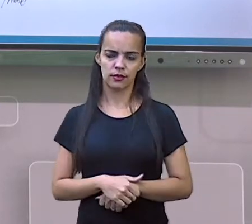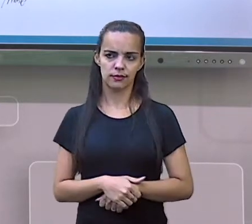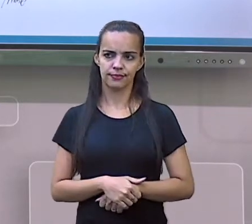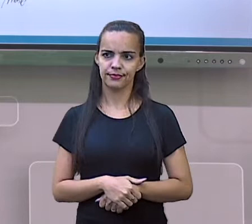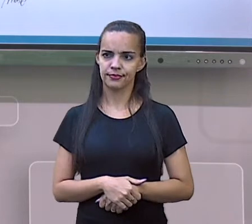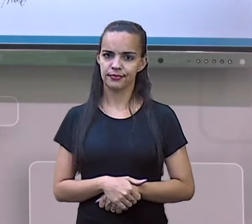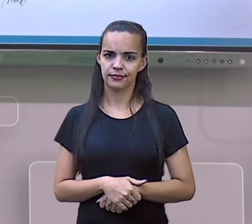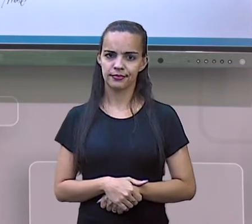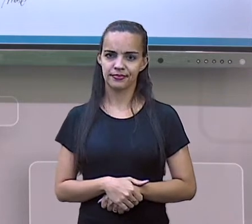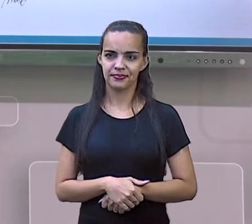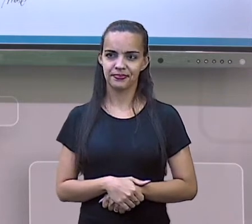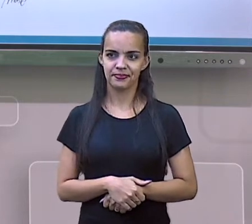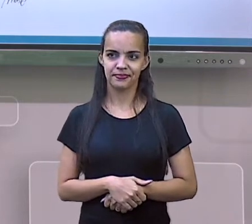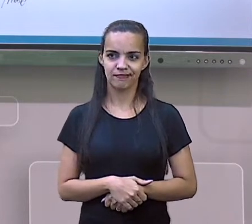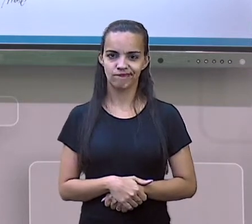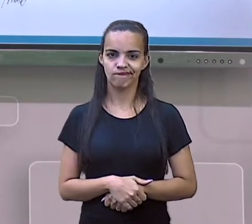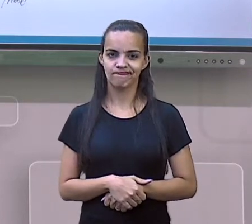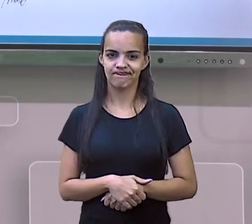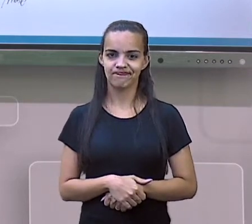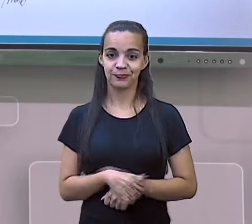voz e o